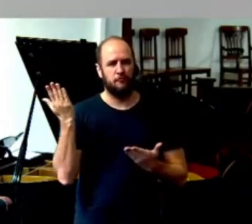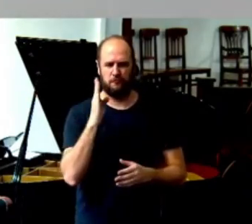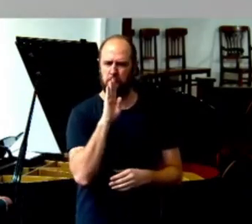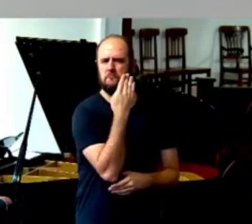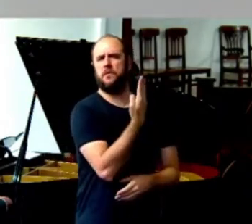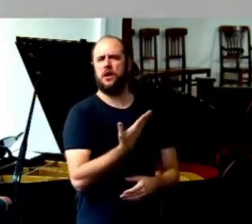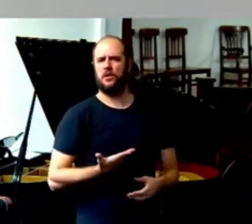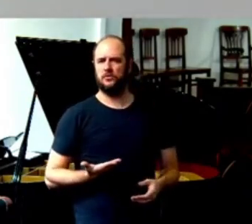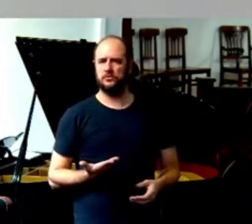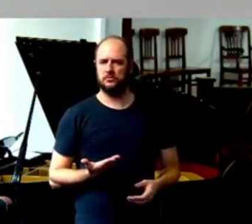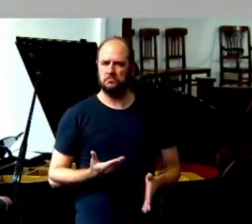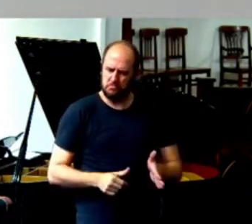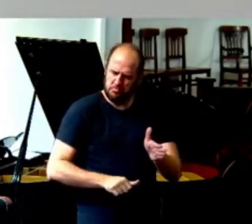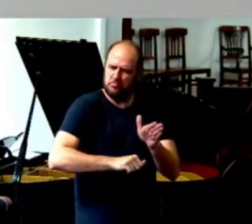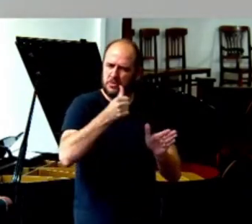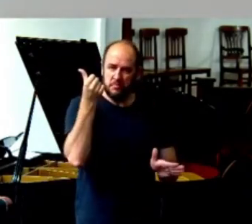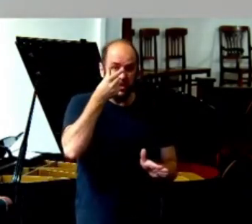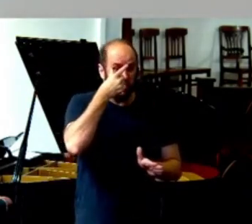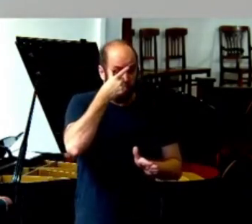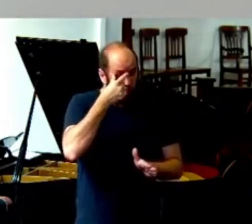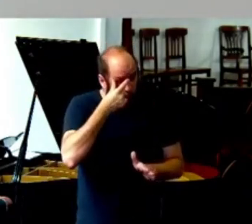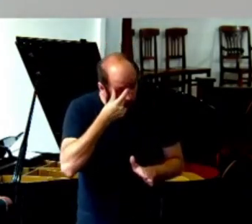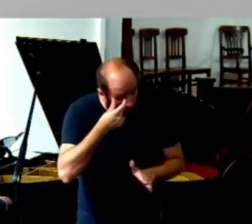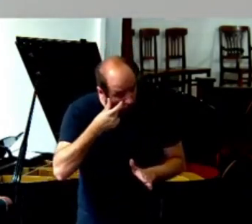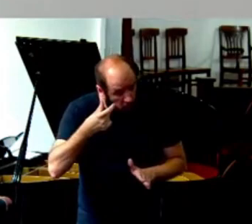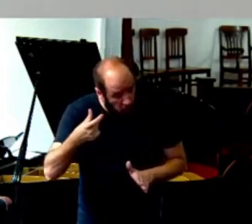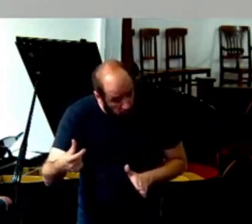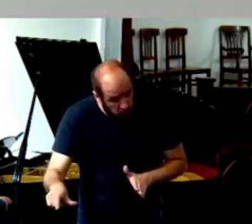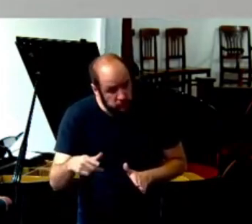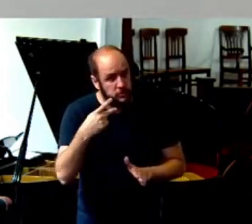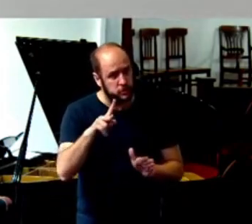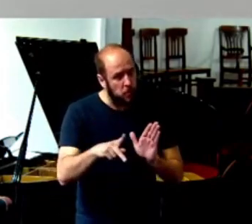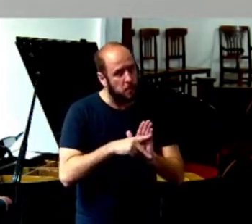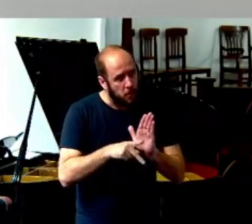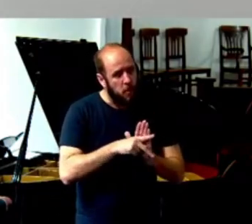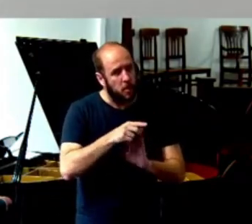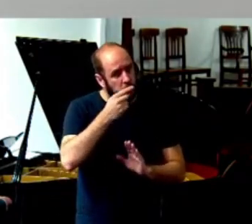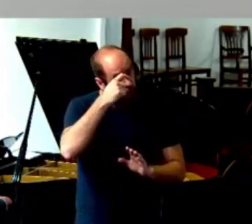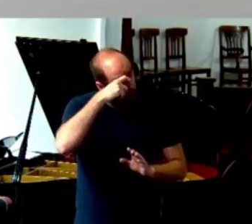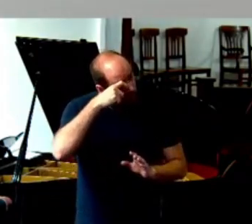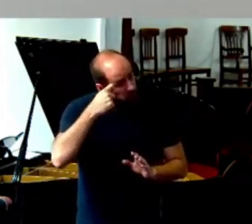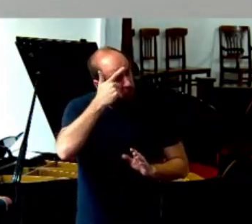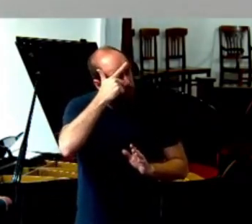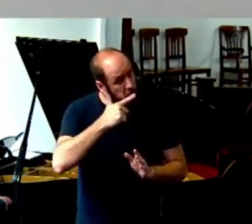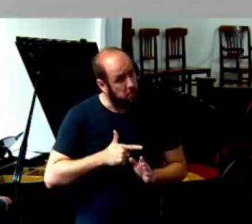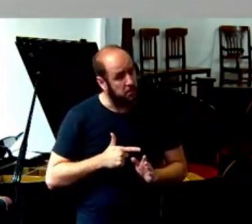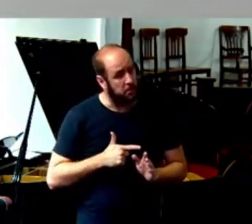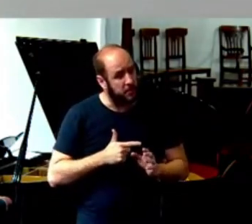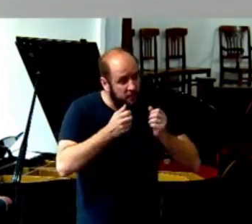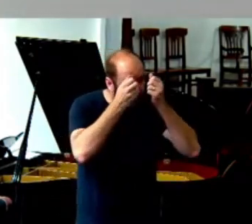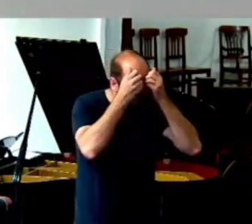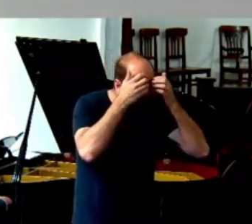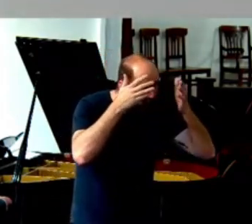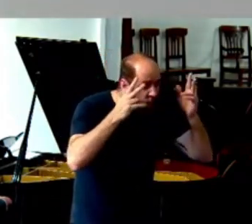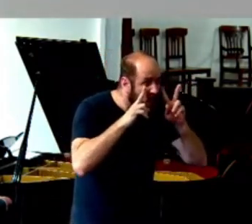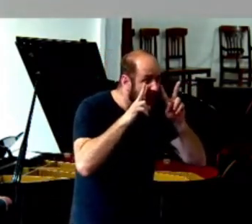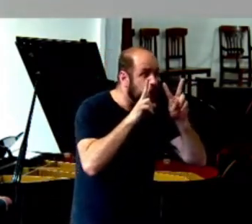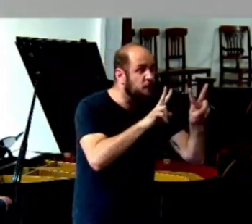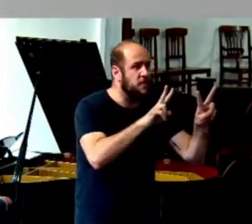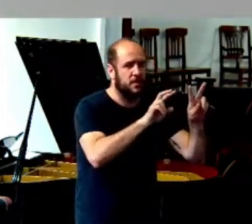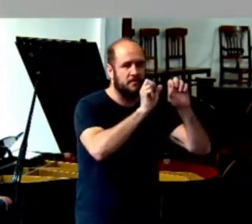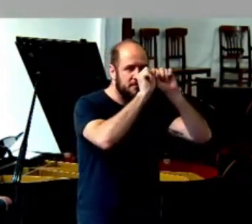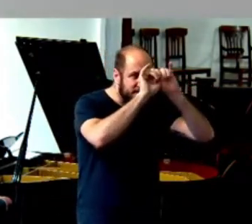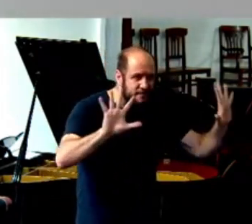Hipócrita, tire primeiro a trave do seu olho, e então você verá